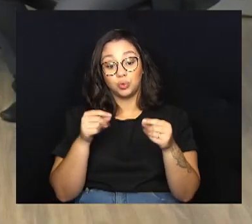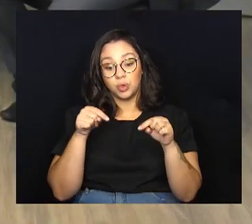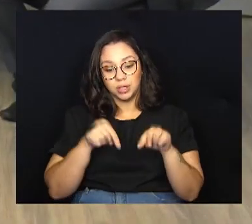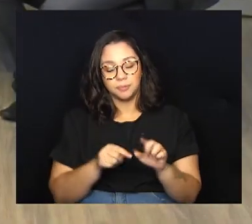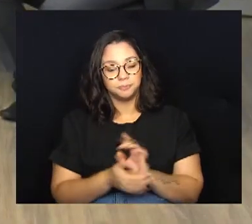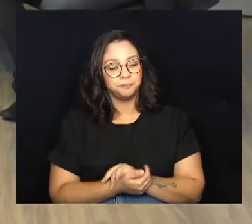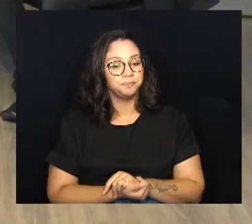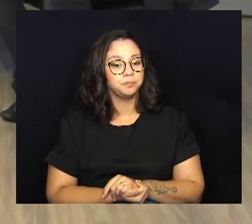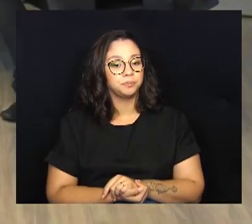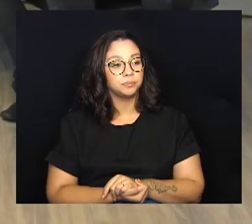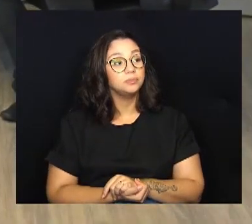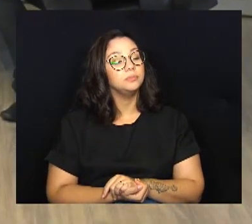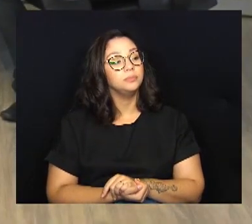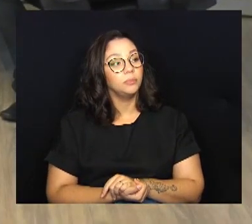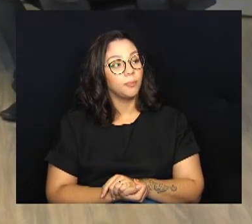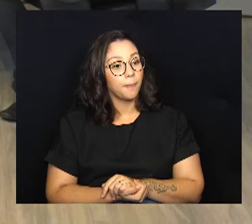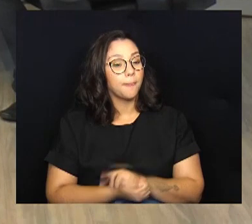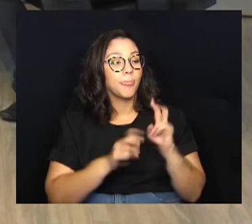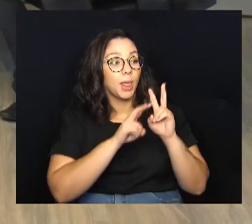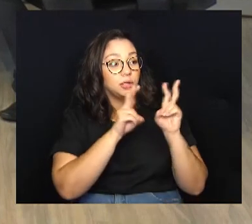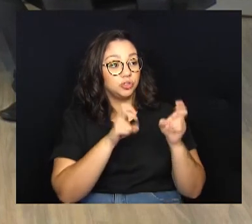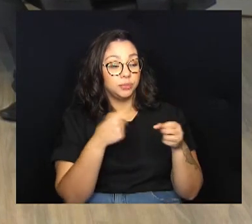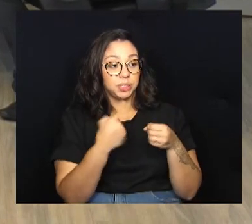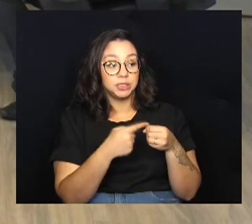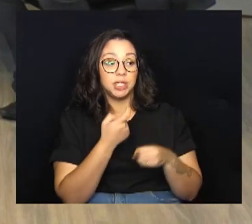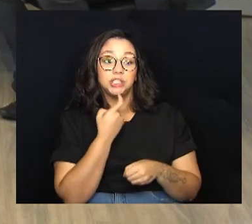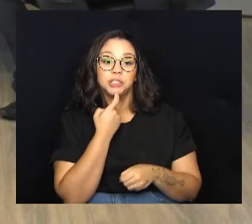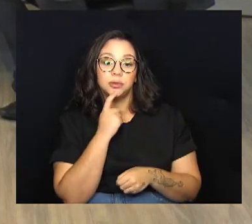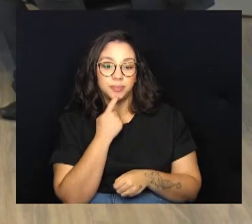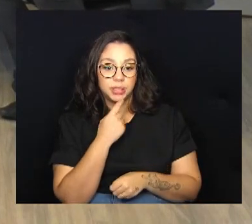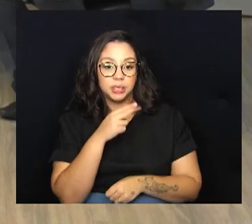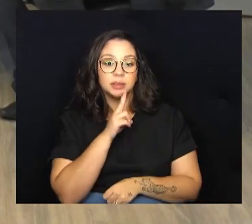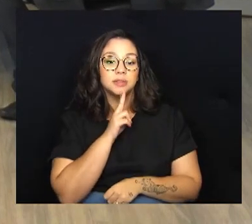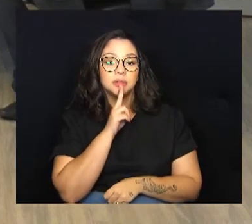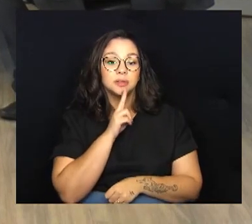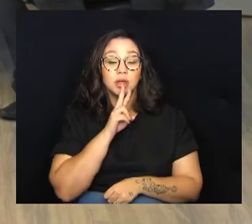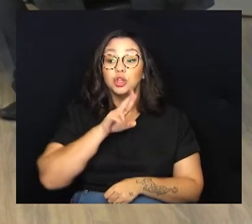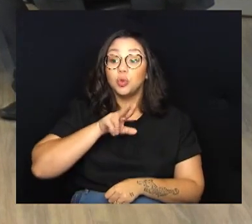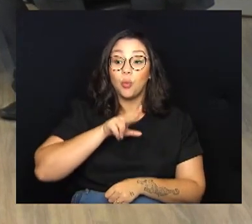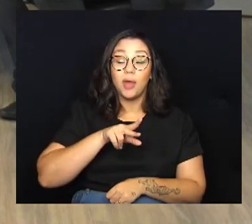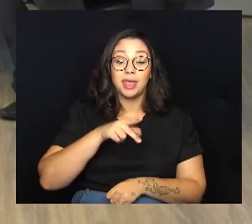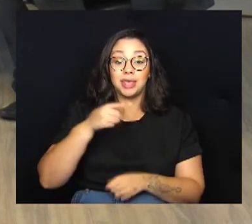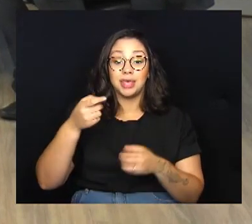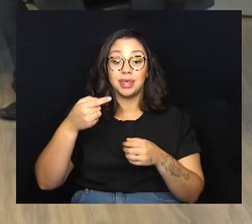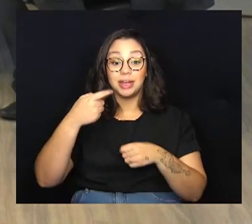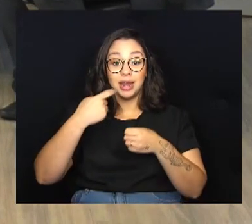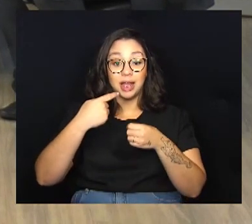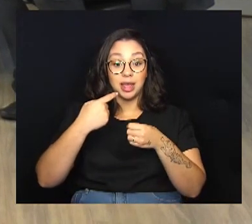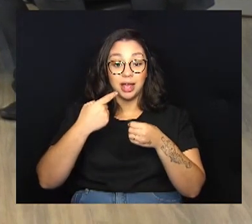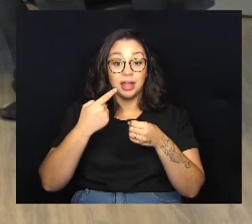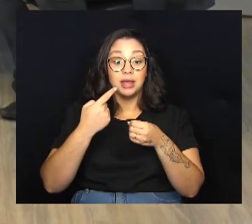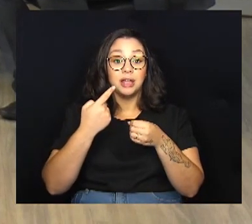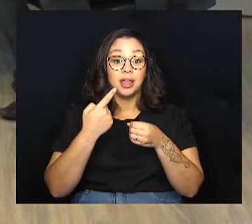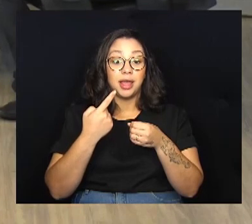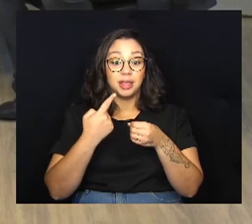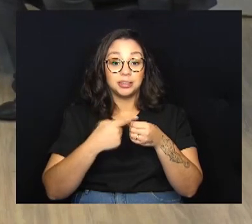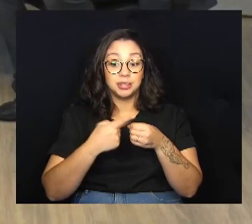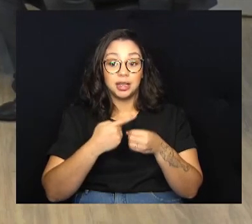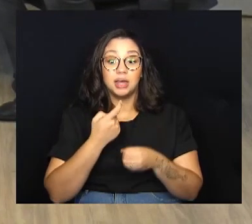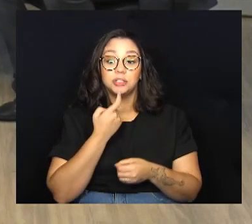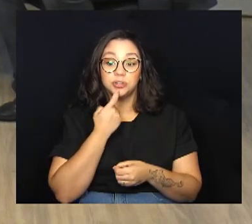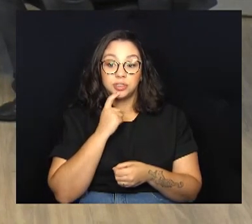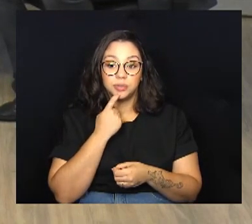igual. Que é igual, porque ela é o mesmo processo, é fumada. Via pulmonar, pulmão, coração, sangue, cérebro, chega no sistema nervoso